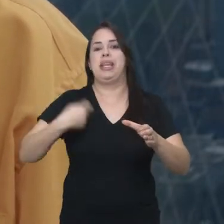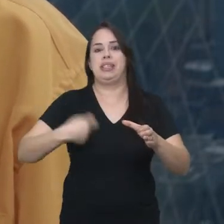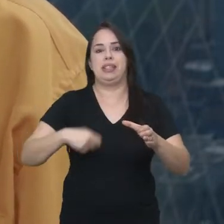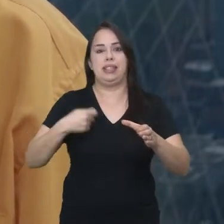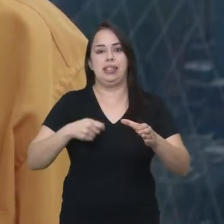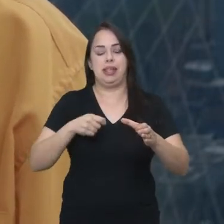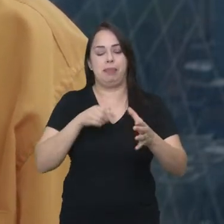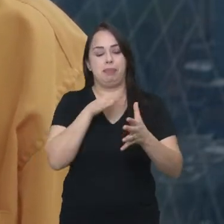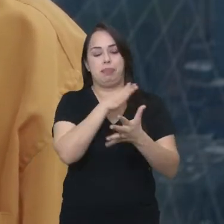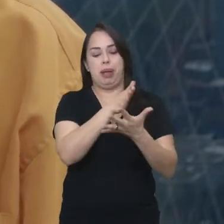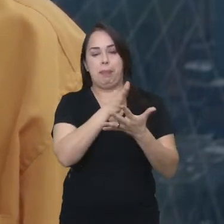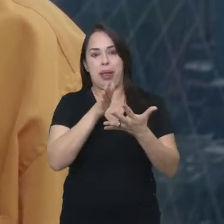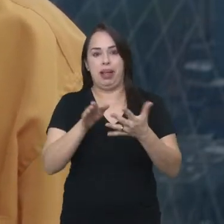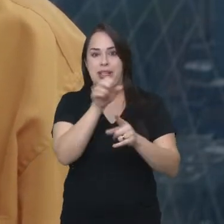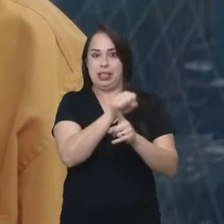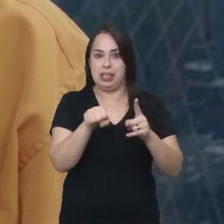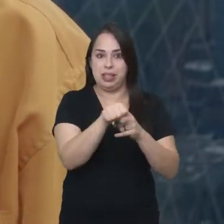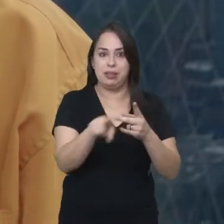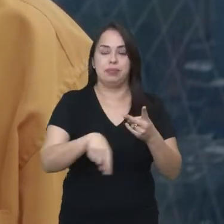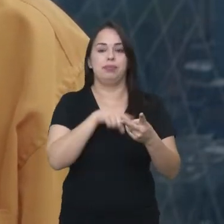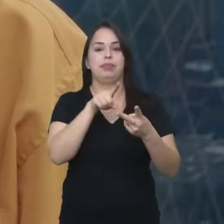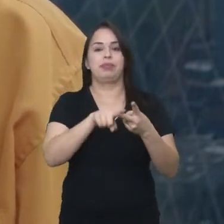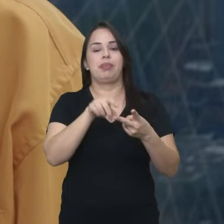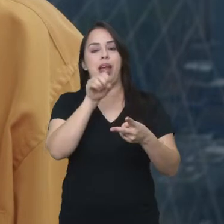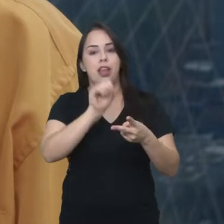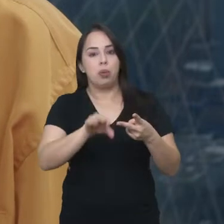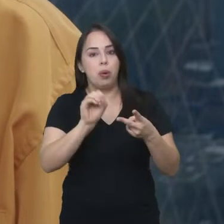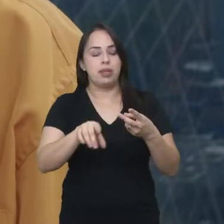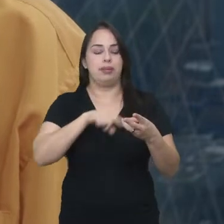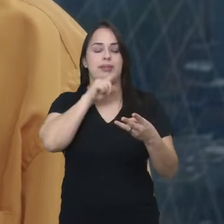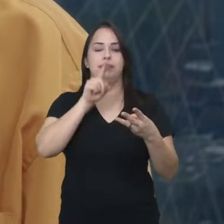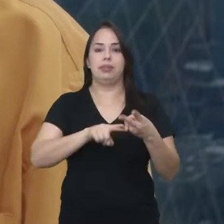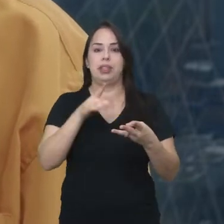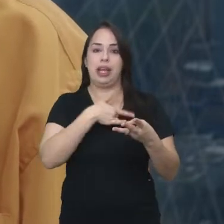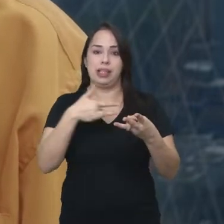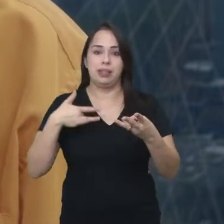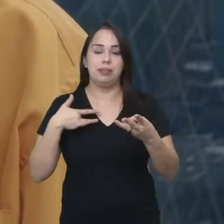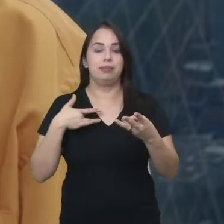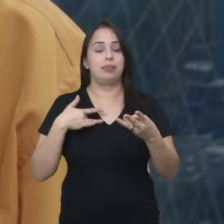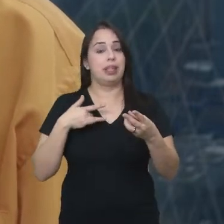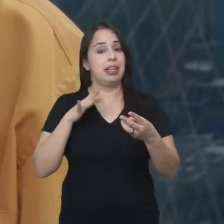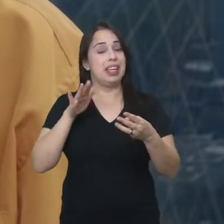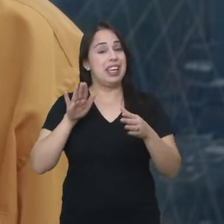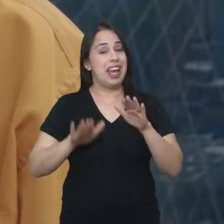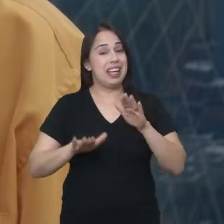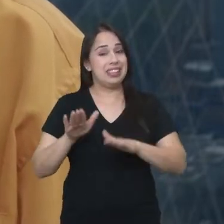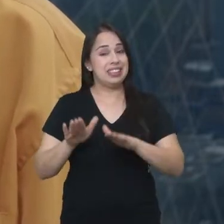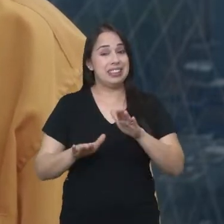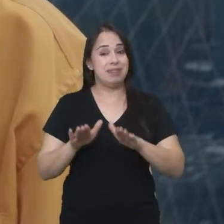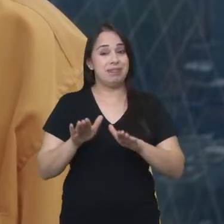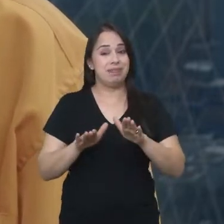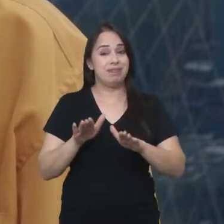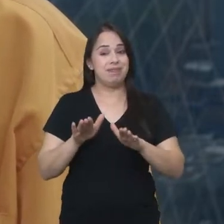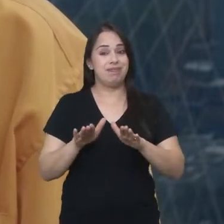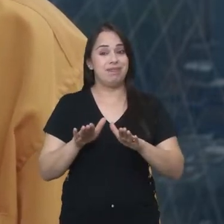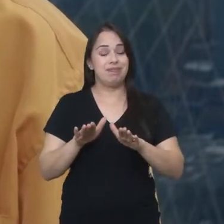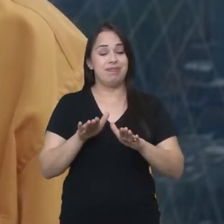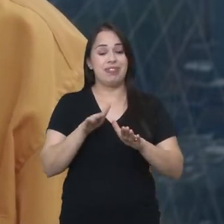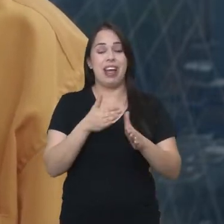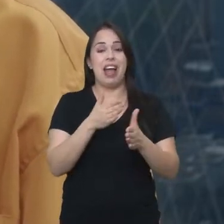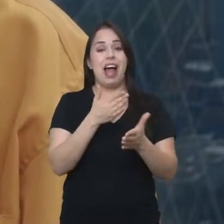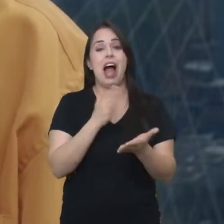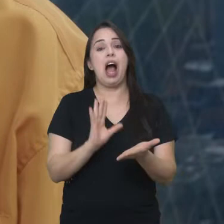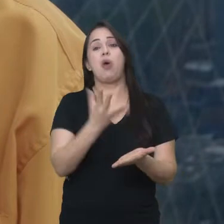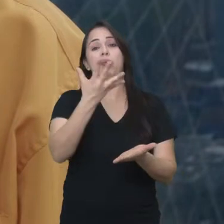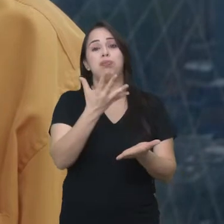as instâncias, né? Na questão social, na questão da educação, na questão da saúde, e às vezes, né, a gente deixa isso passar